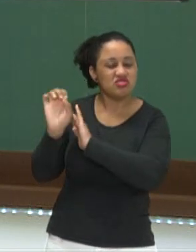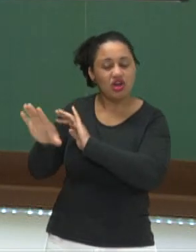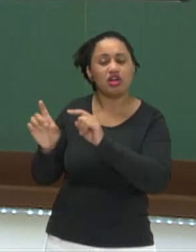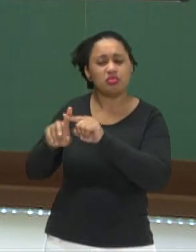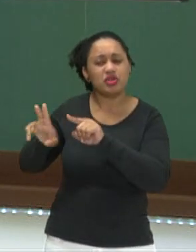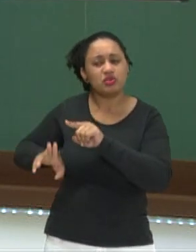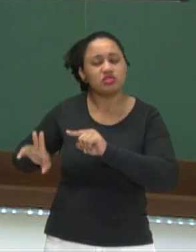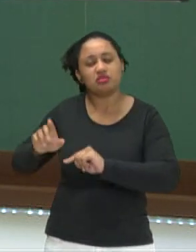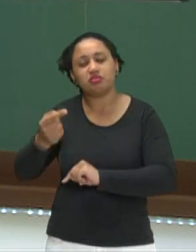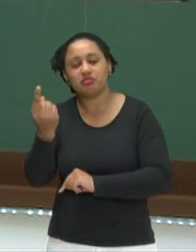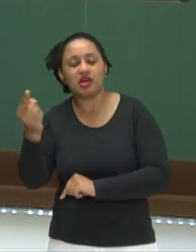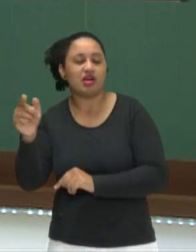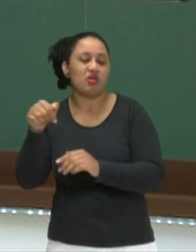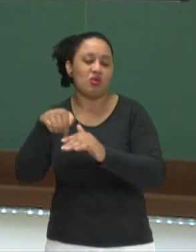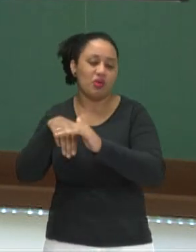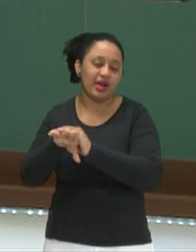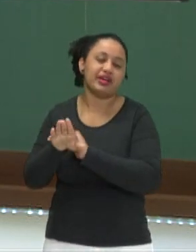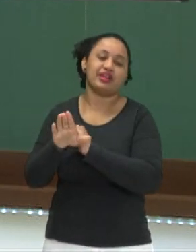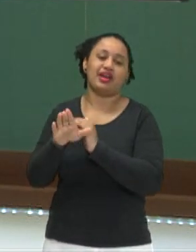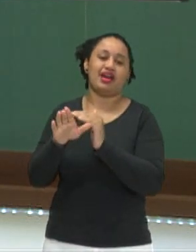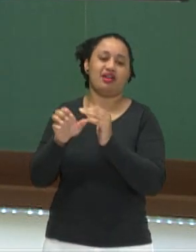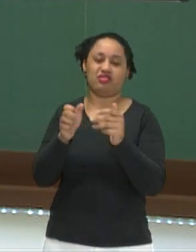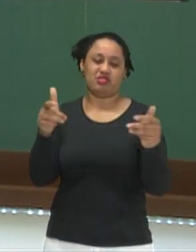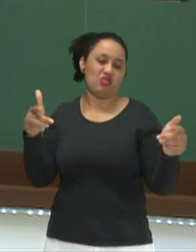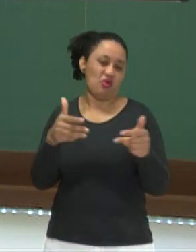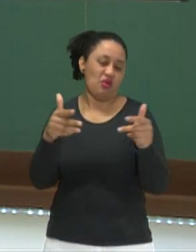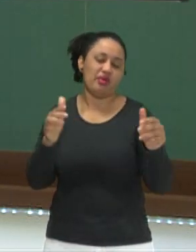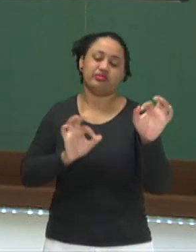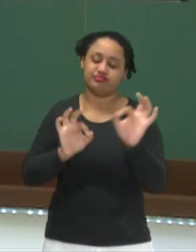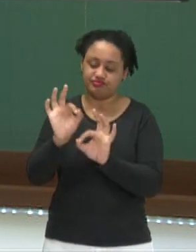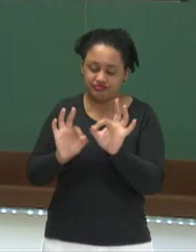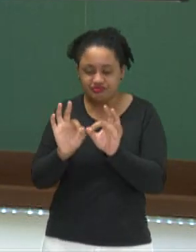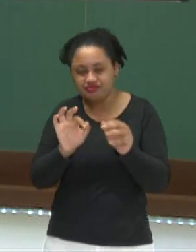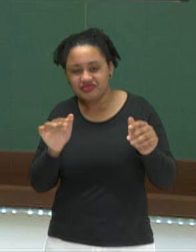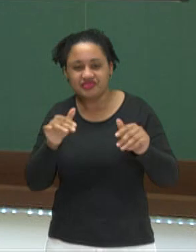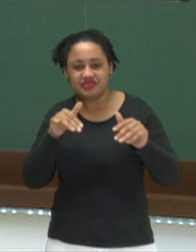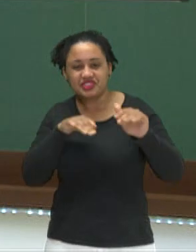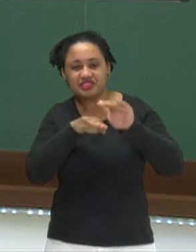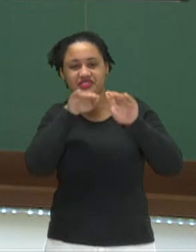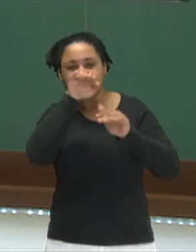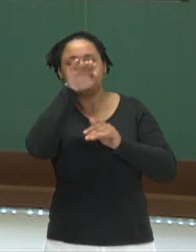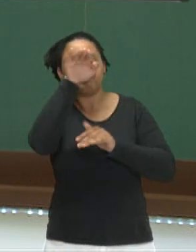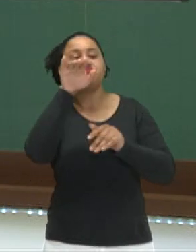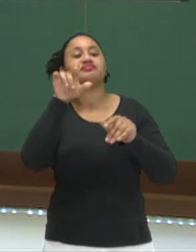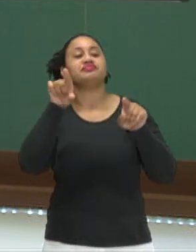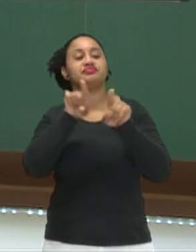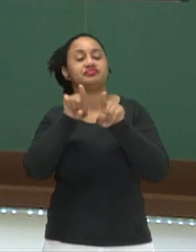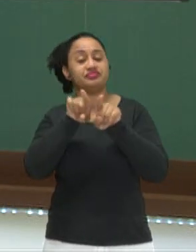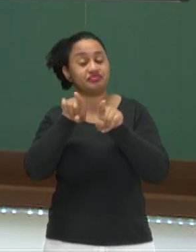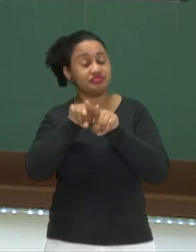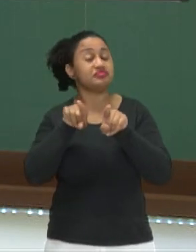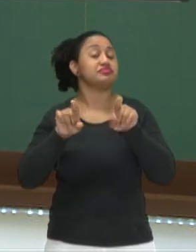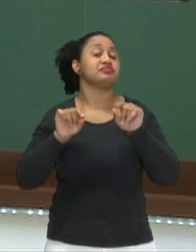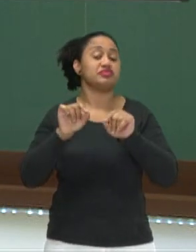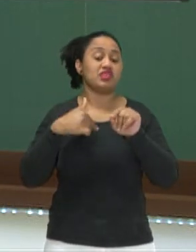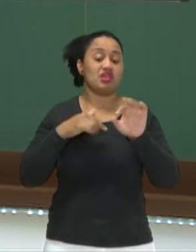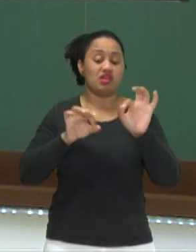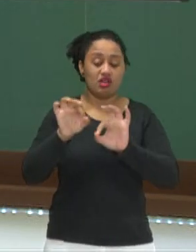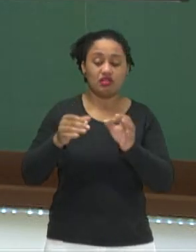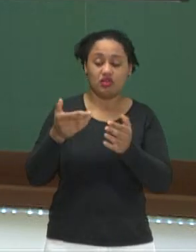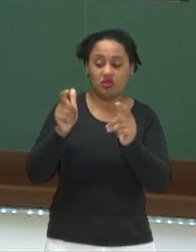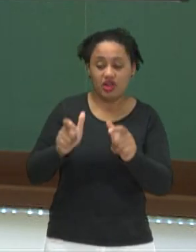que utilizamos para guardar os nossos trequinhos, organizar o nosso guarda-roupa, organizar o nosso escritorinho